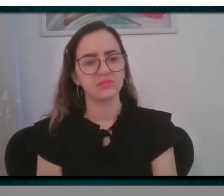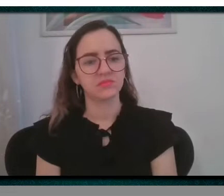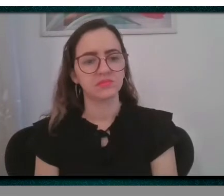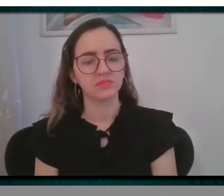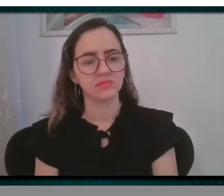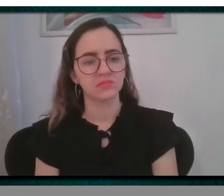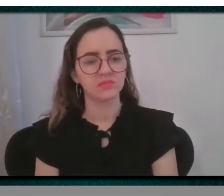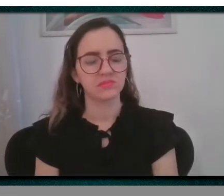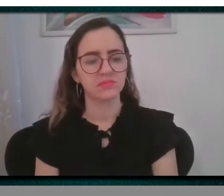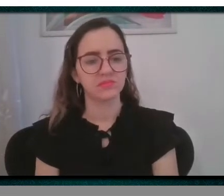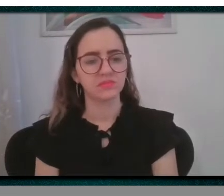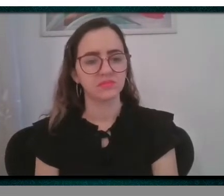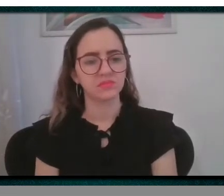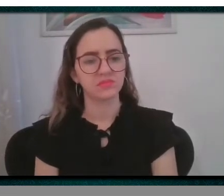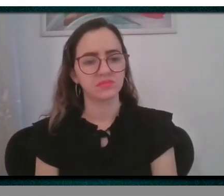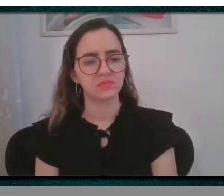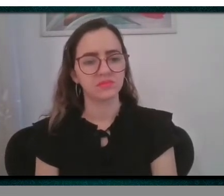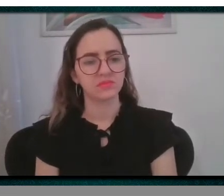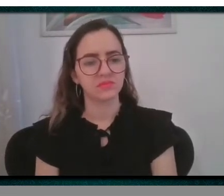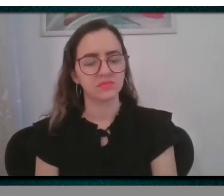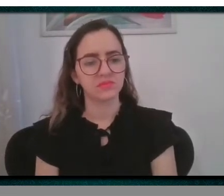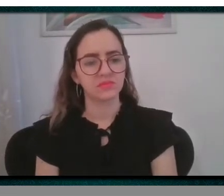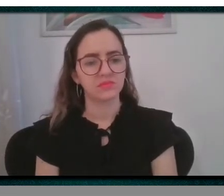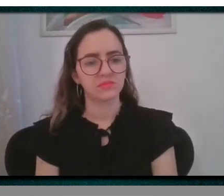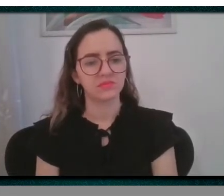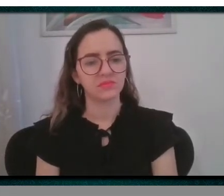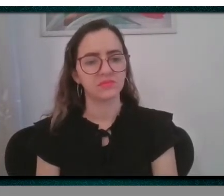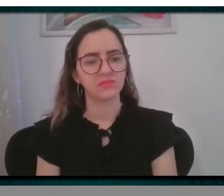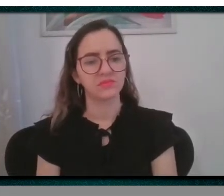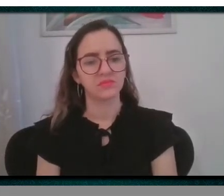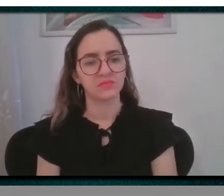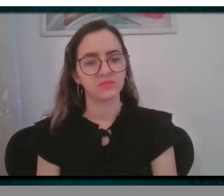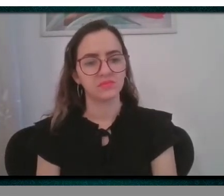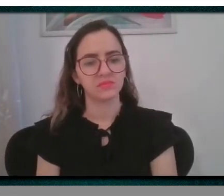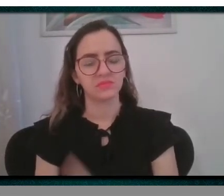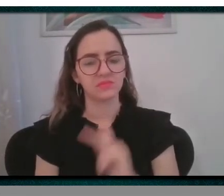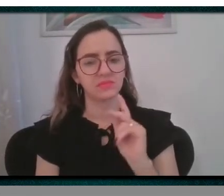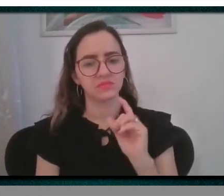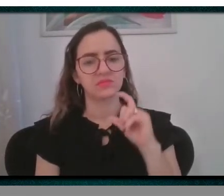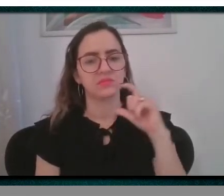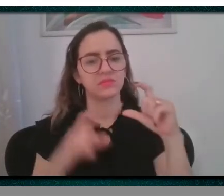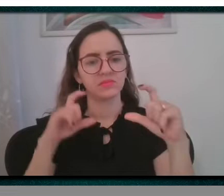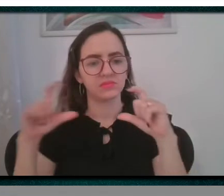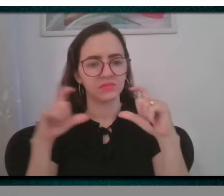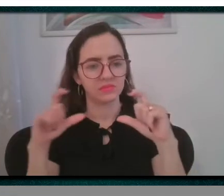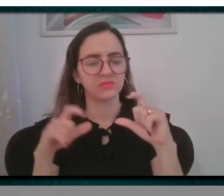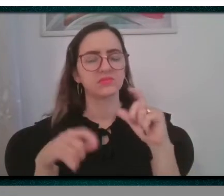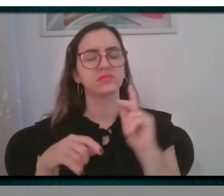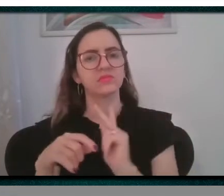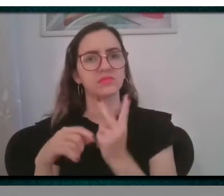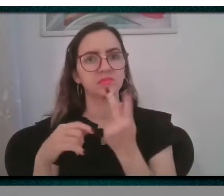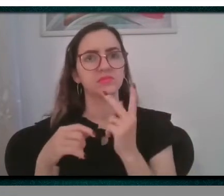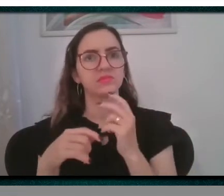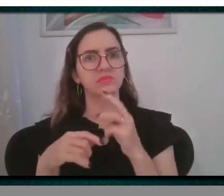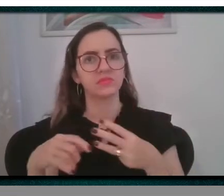como é que eu faço? Observa sempre a mesma fórmula. H3O